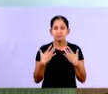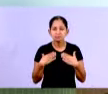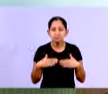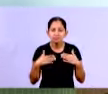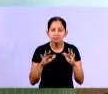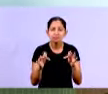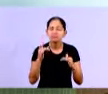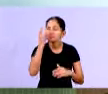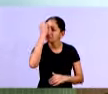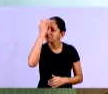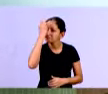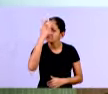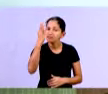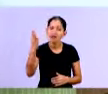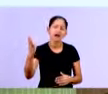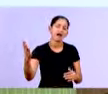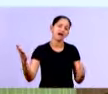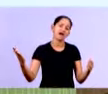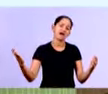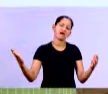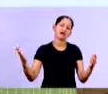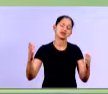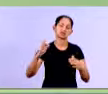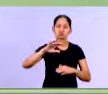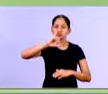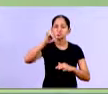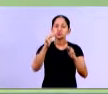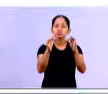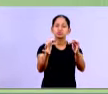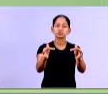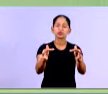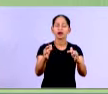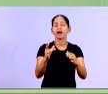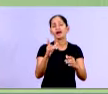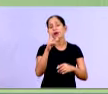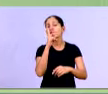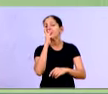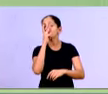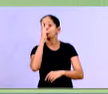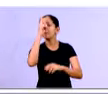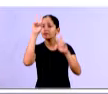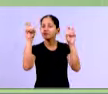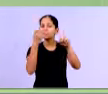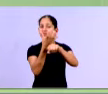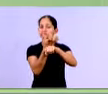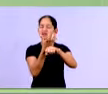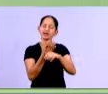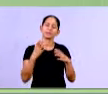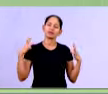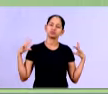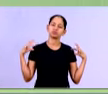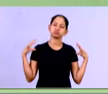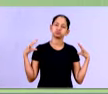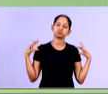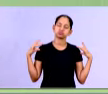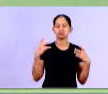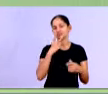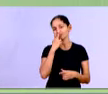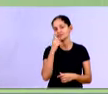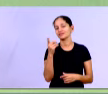É fácil demais, juros. Essa disciplina é a disciplina para vocês descansar. Vamos dizer